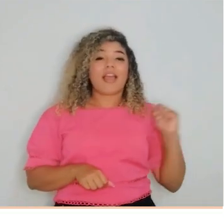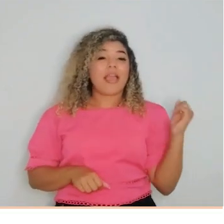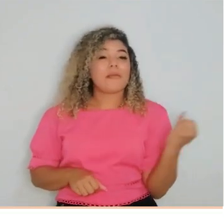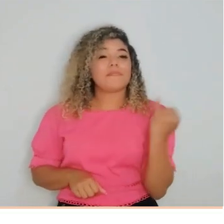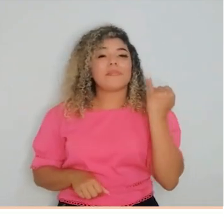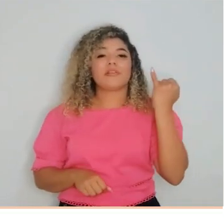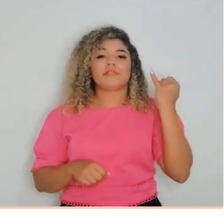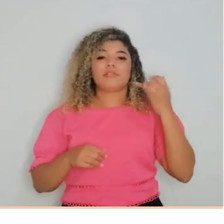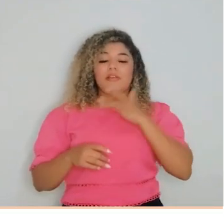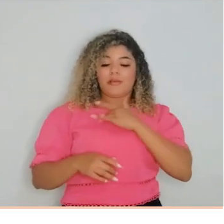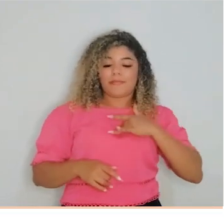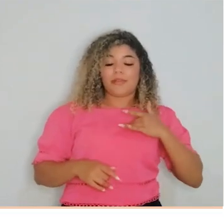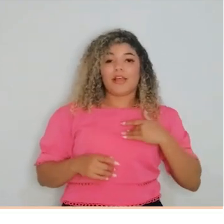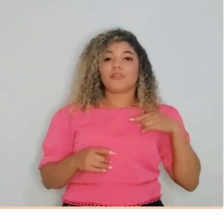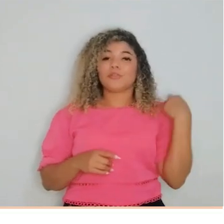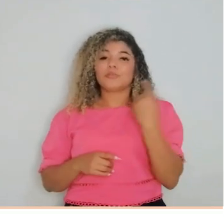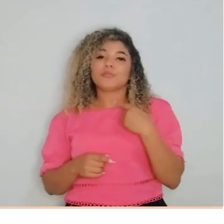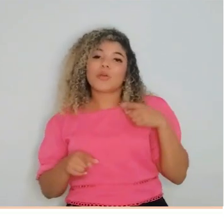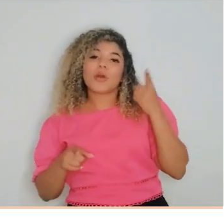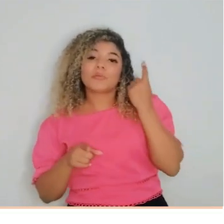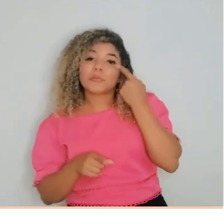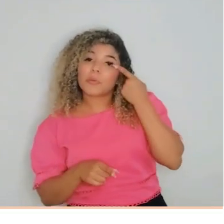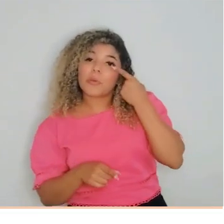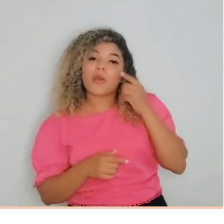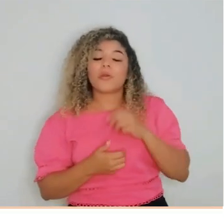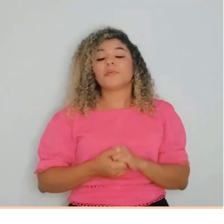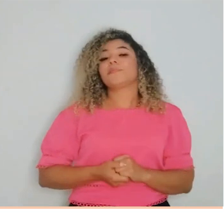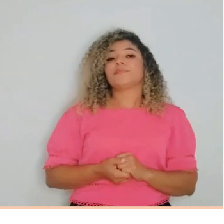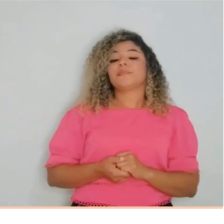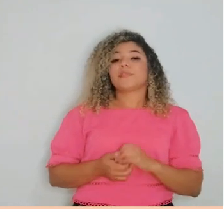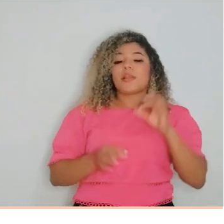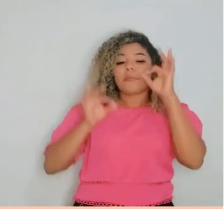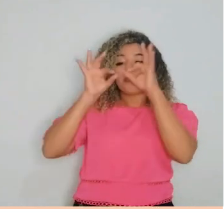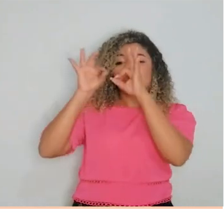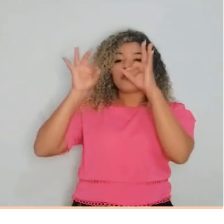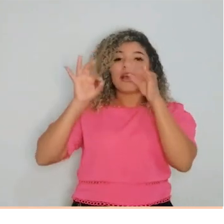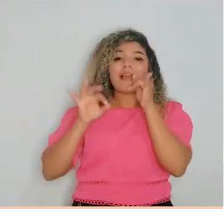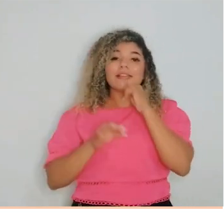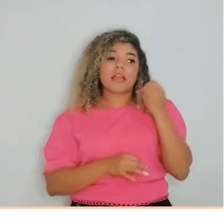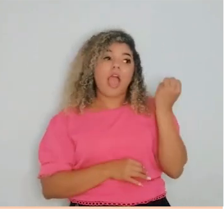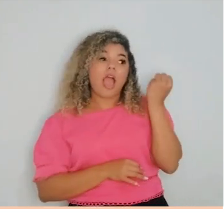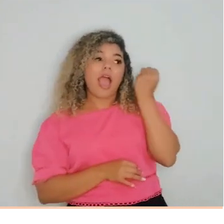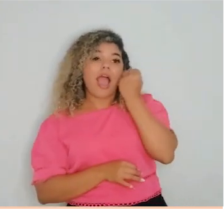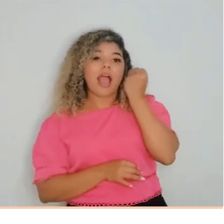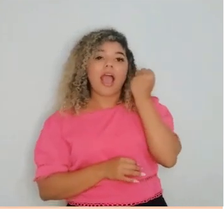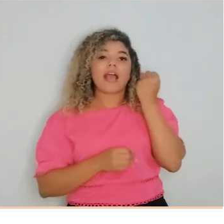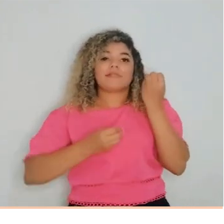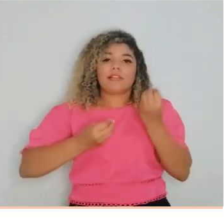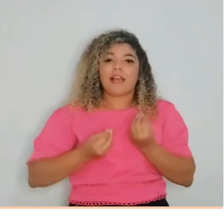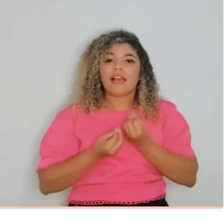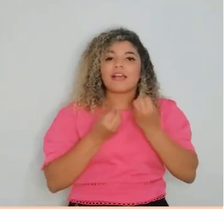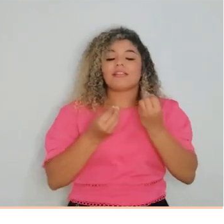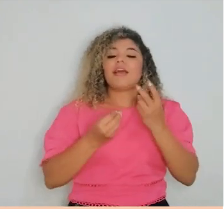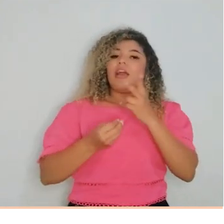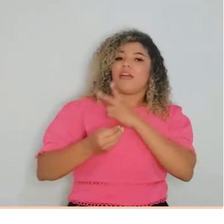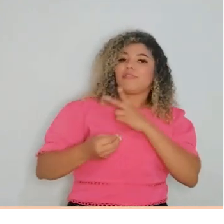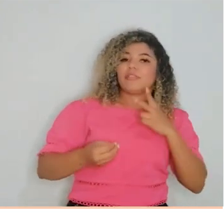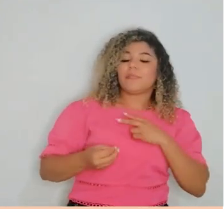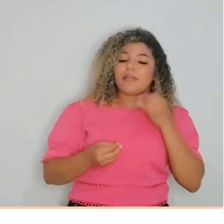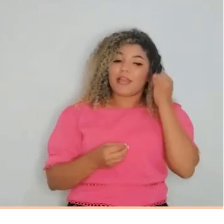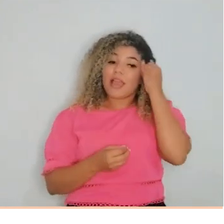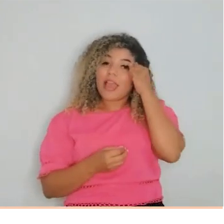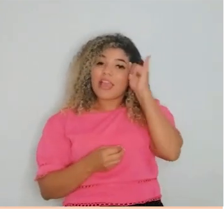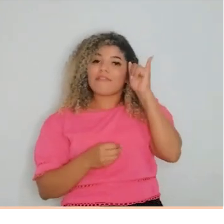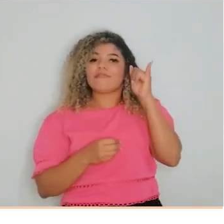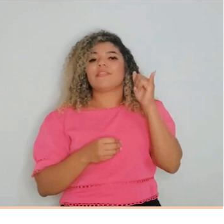para a saúde dos nossos olhos. Um exemplo muito característico, como pensamos na cenoura como fonte dessa vitamina A. Ela previne várias